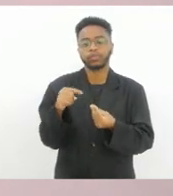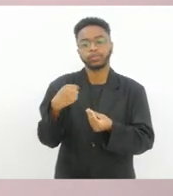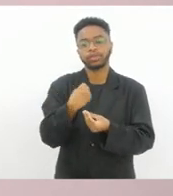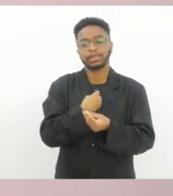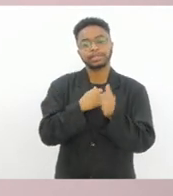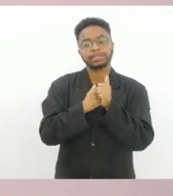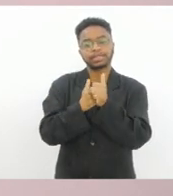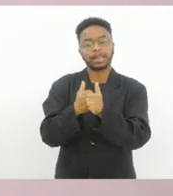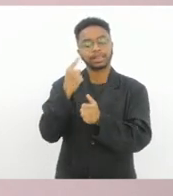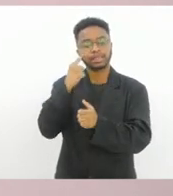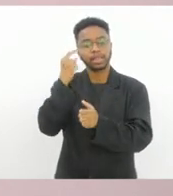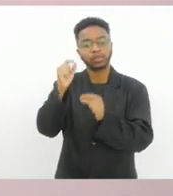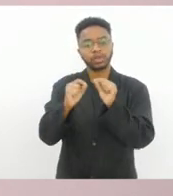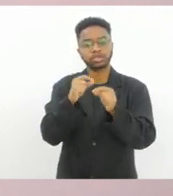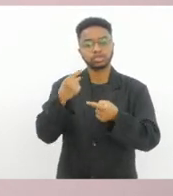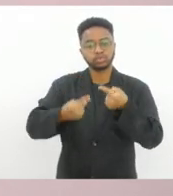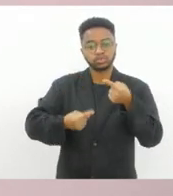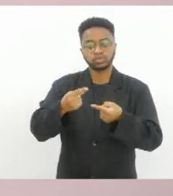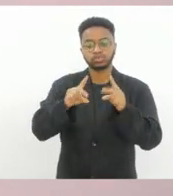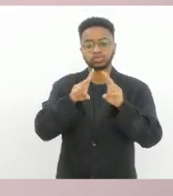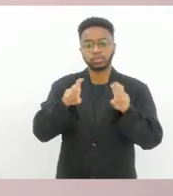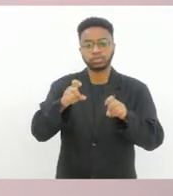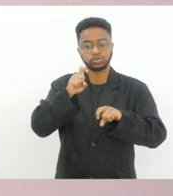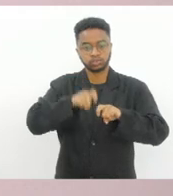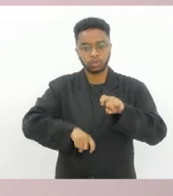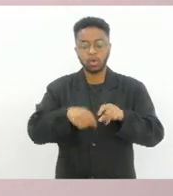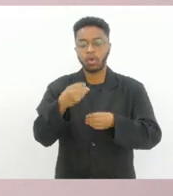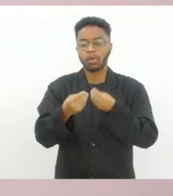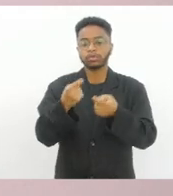gente discutir o estupro, o direito à cidade,